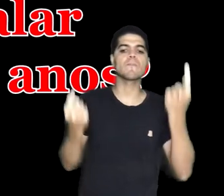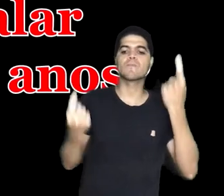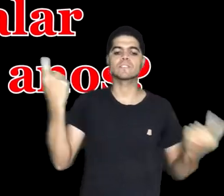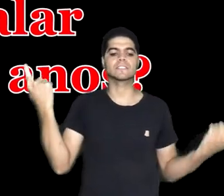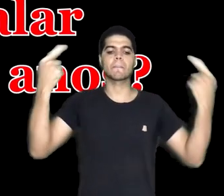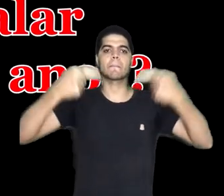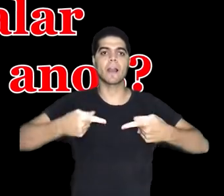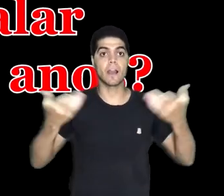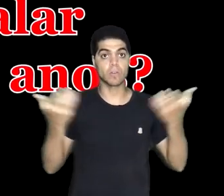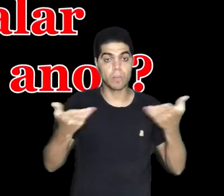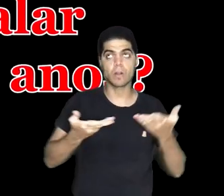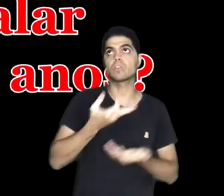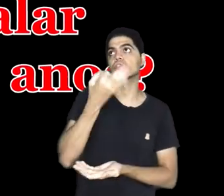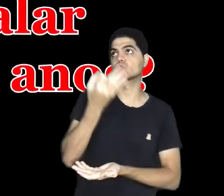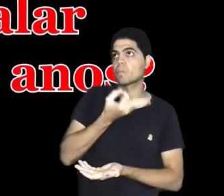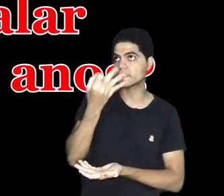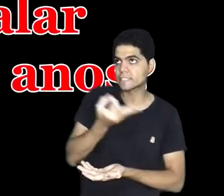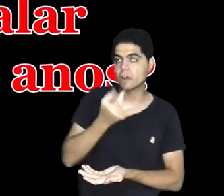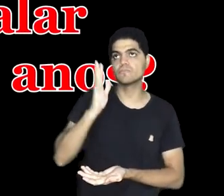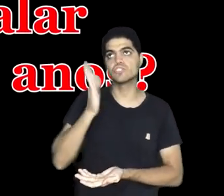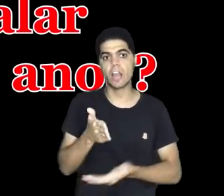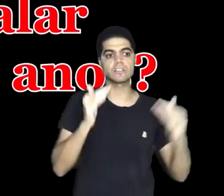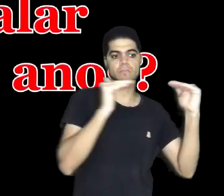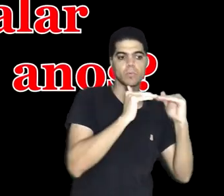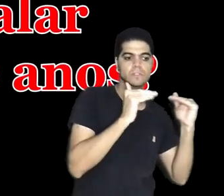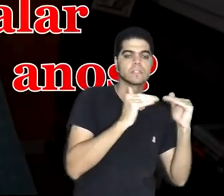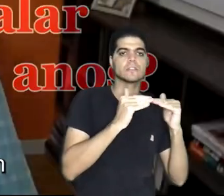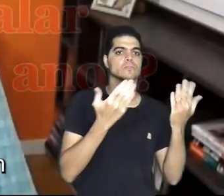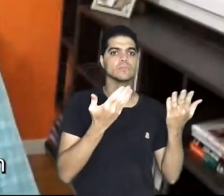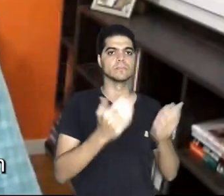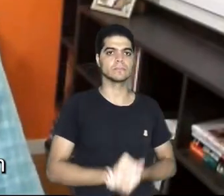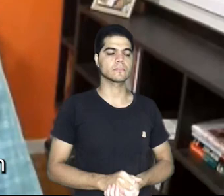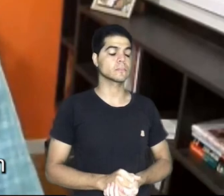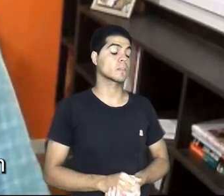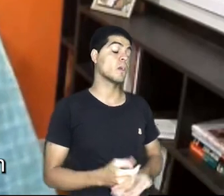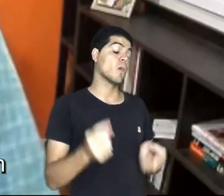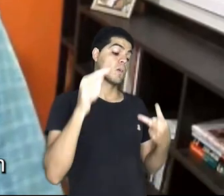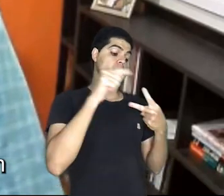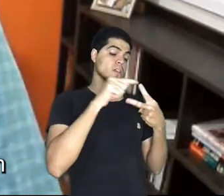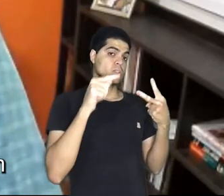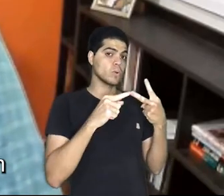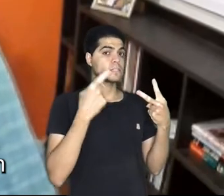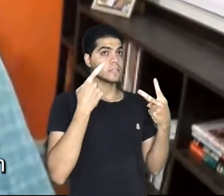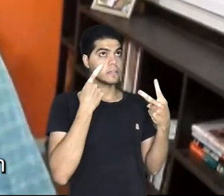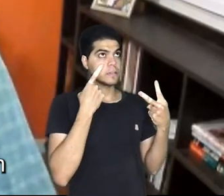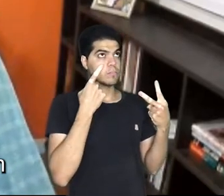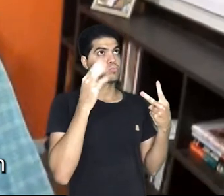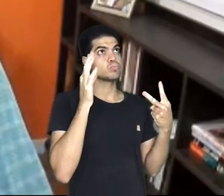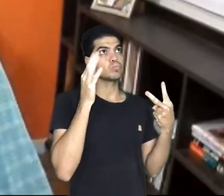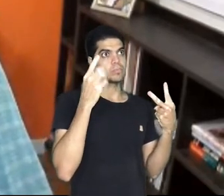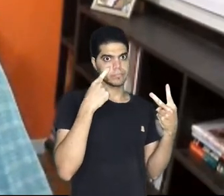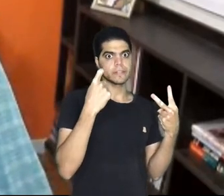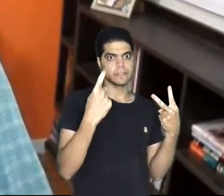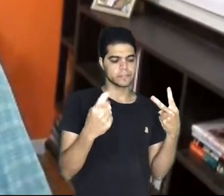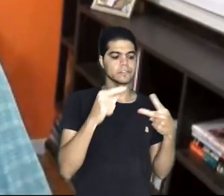vez que debates como esse que a gente acabou de falar já são consenso há 40 anos? Eu acho que tem dois fenômenos muito interessantes aí que correspondem